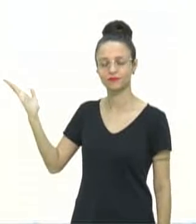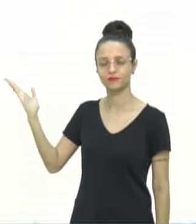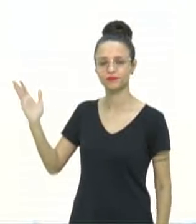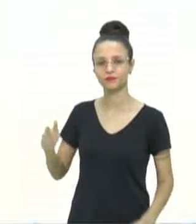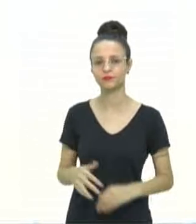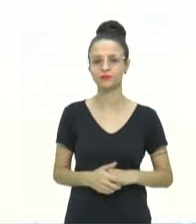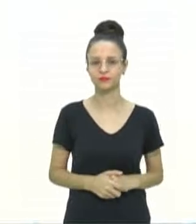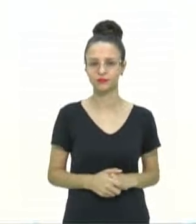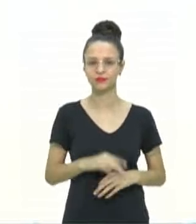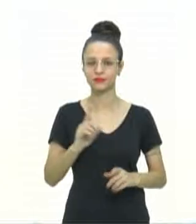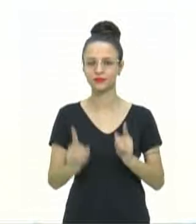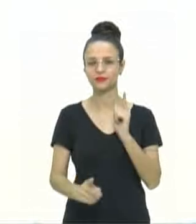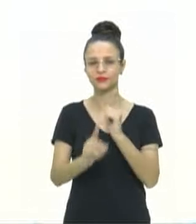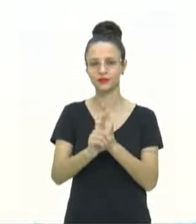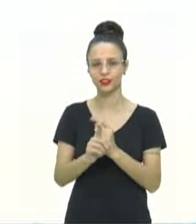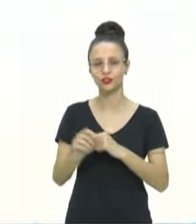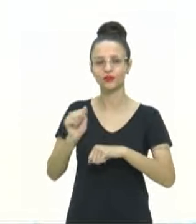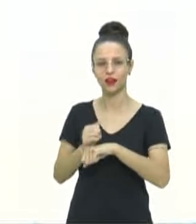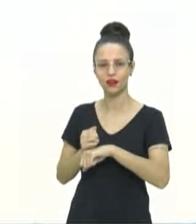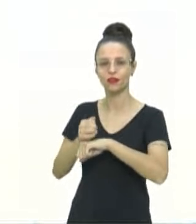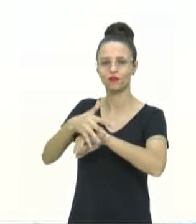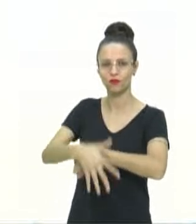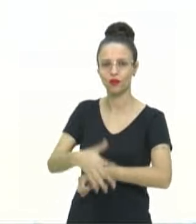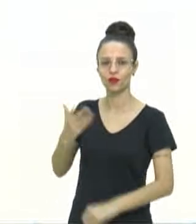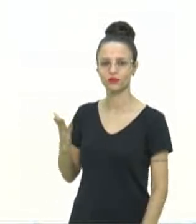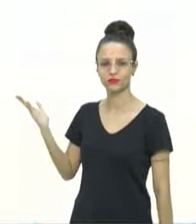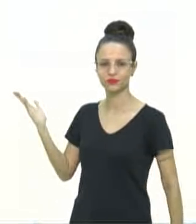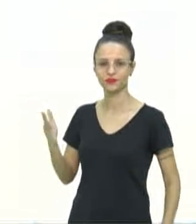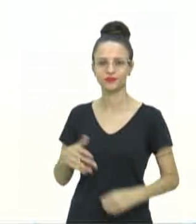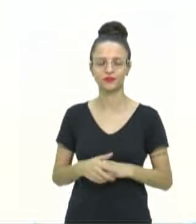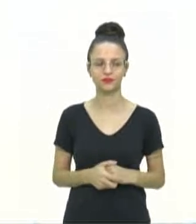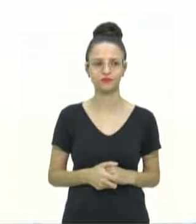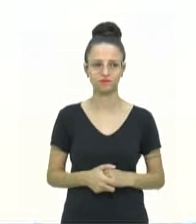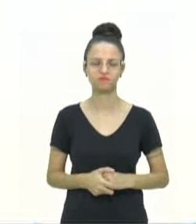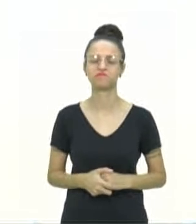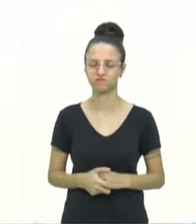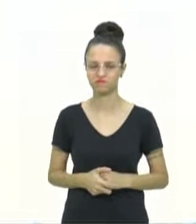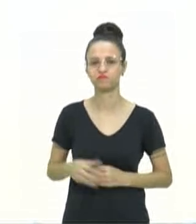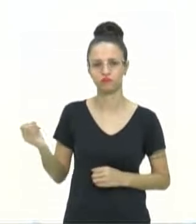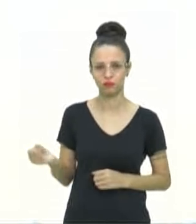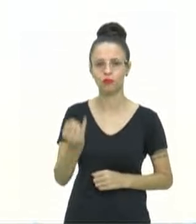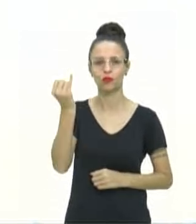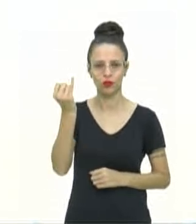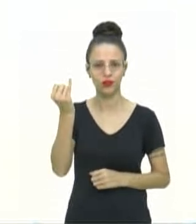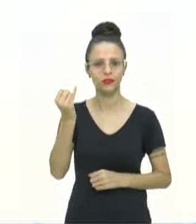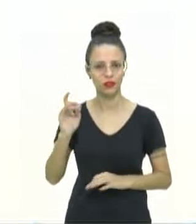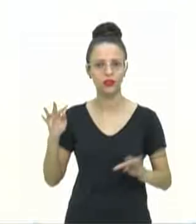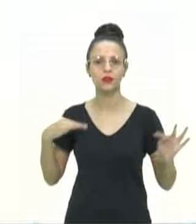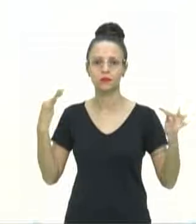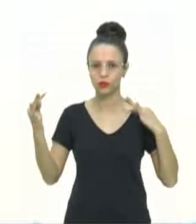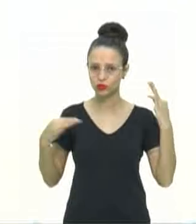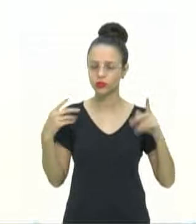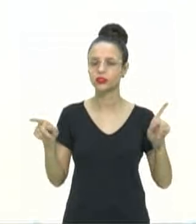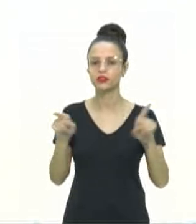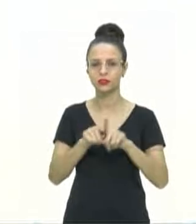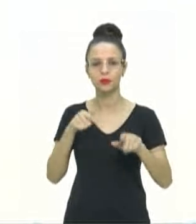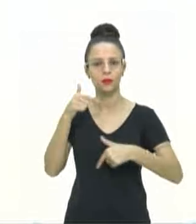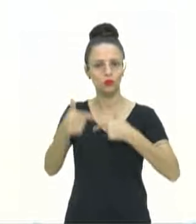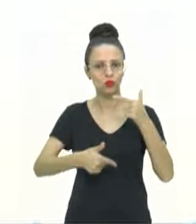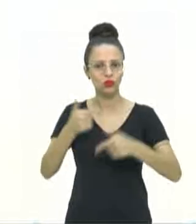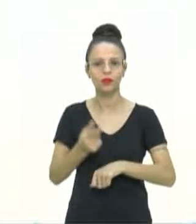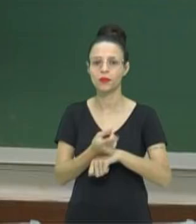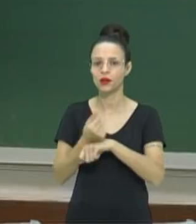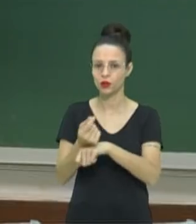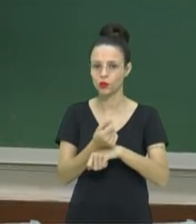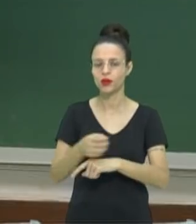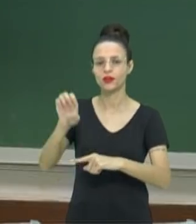gente identificar o Parque Nacional do Iguaçu, bem importante para o turismo e para as atividades econômicas